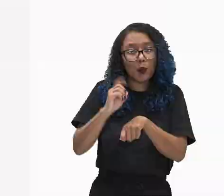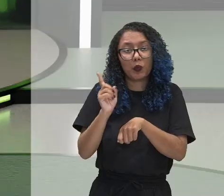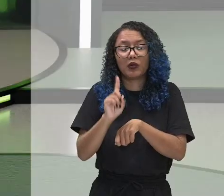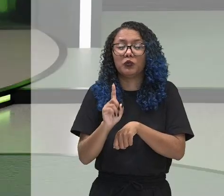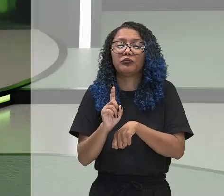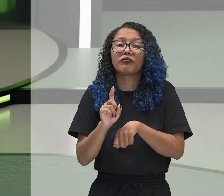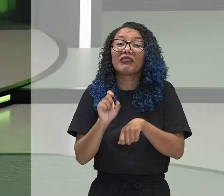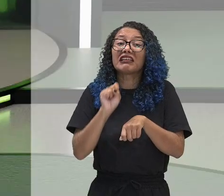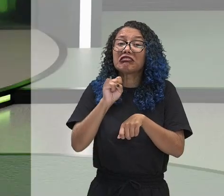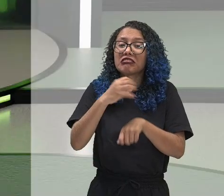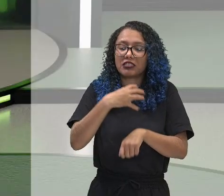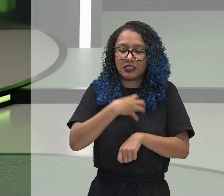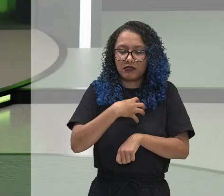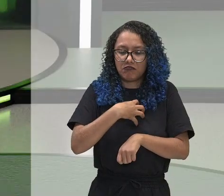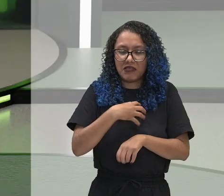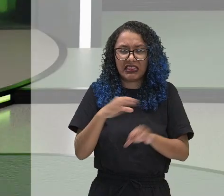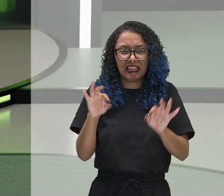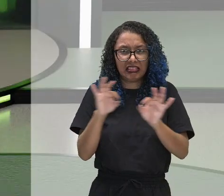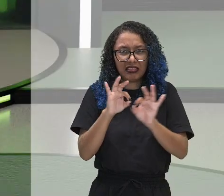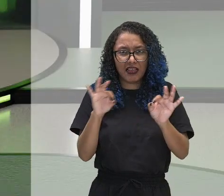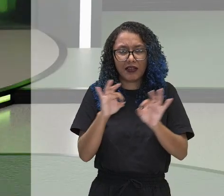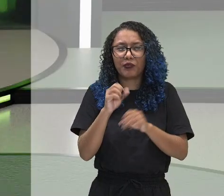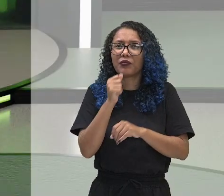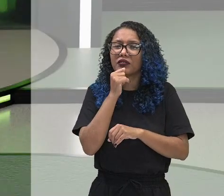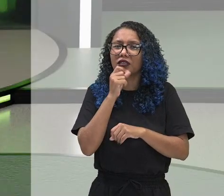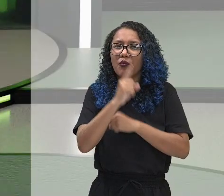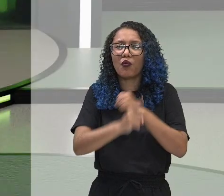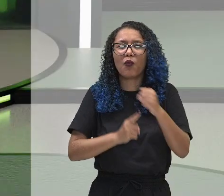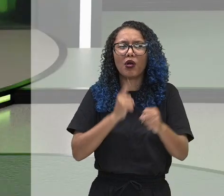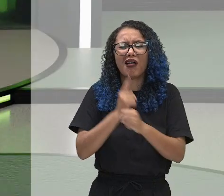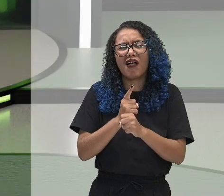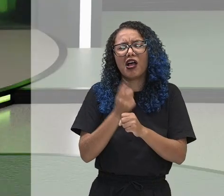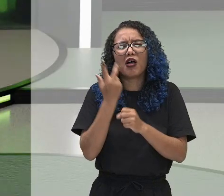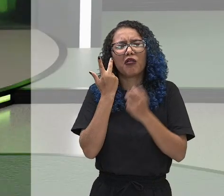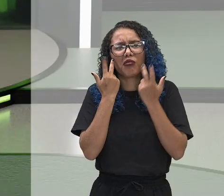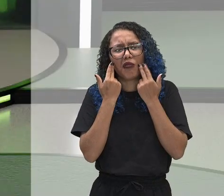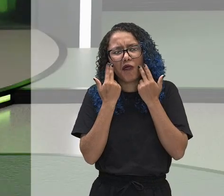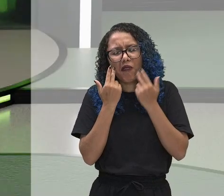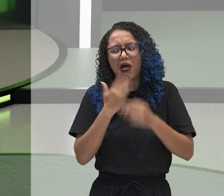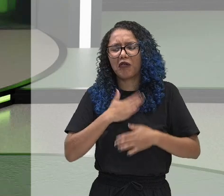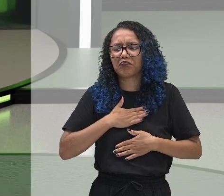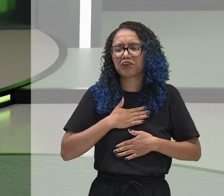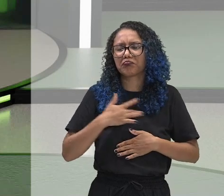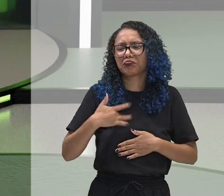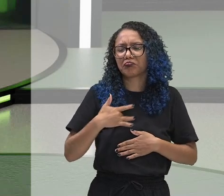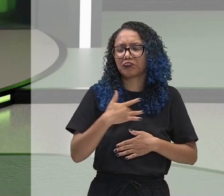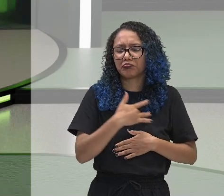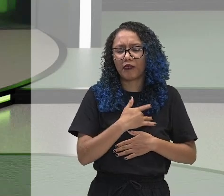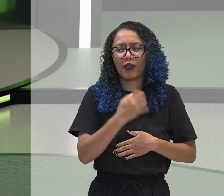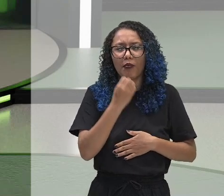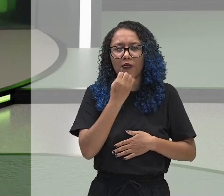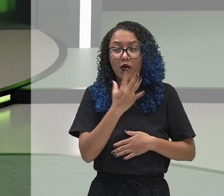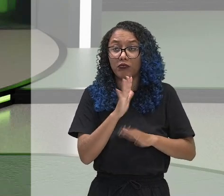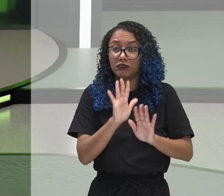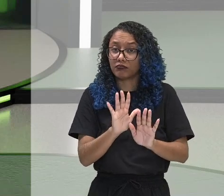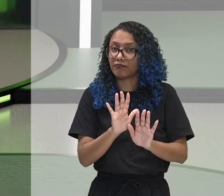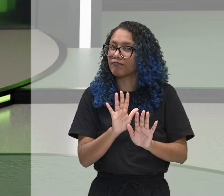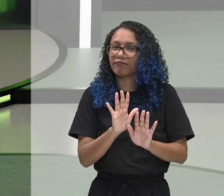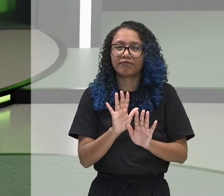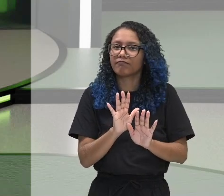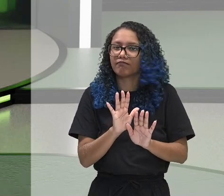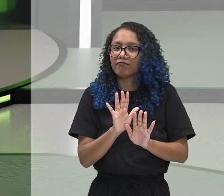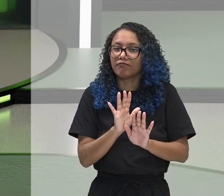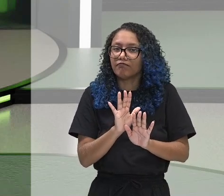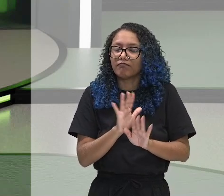sintoma, passa-se um ano e aí tu fala, não, tá tudo bem comigo, não se